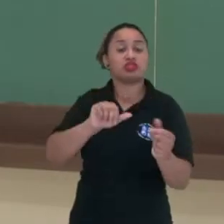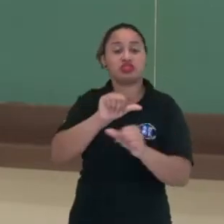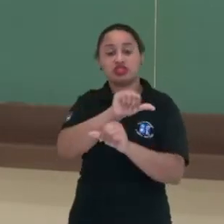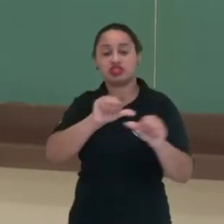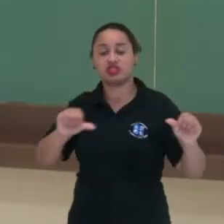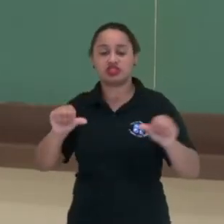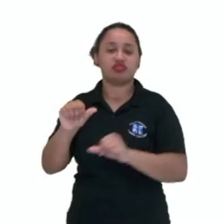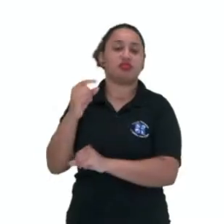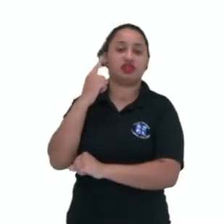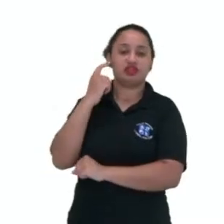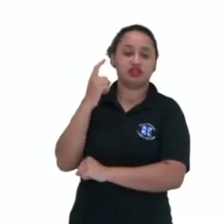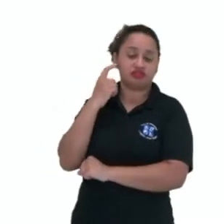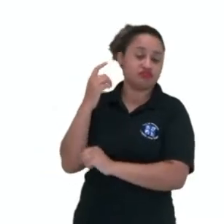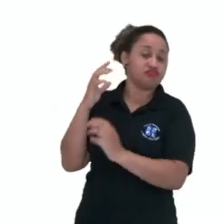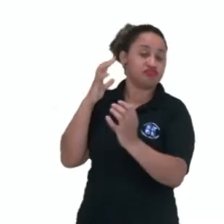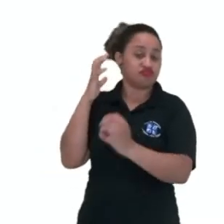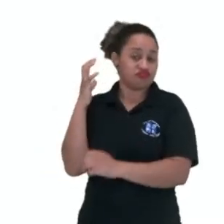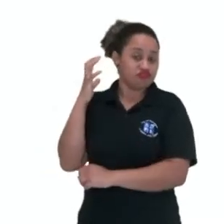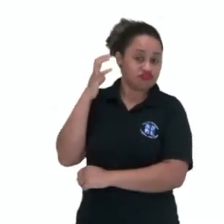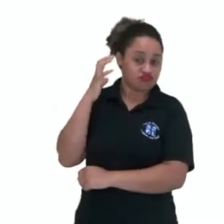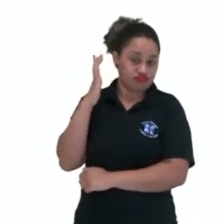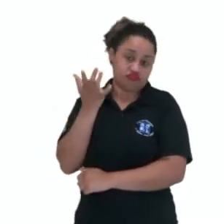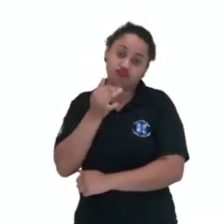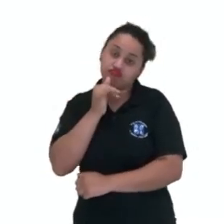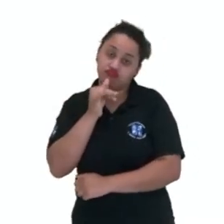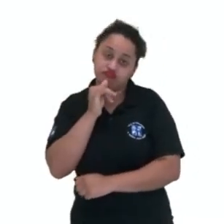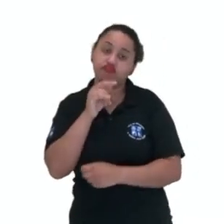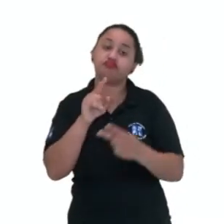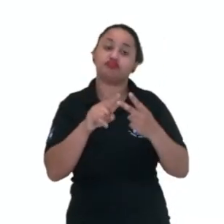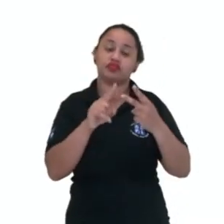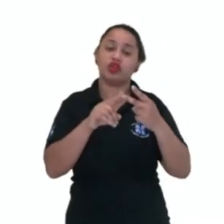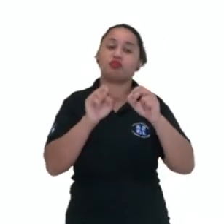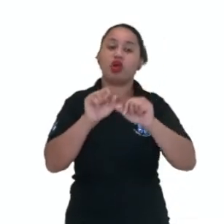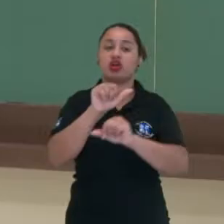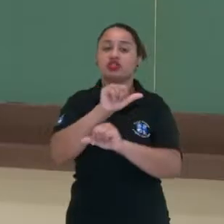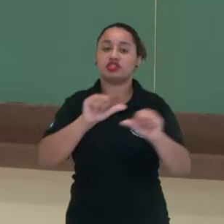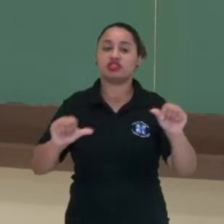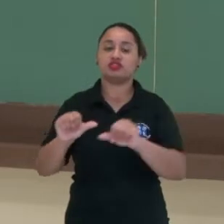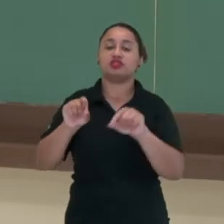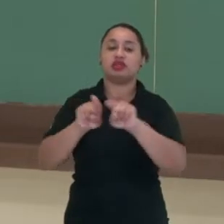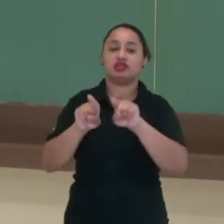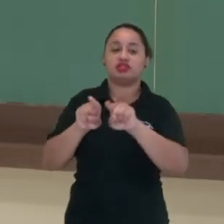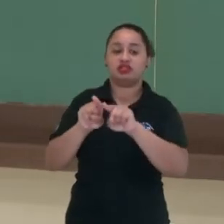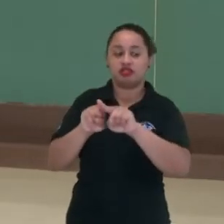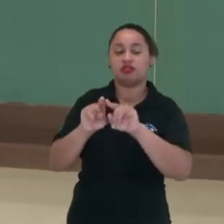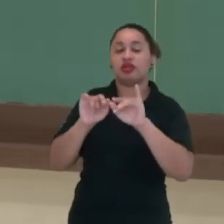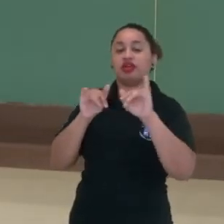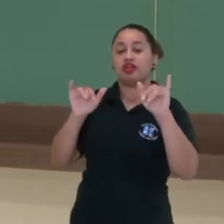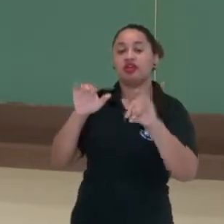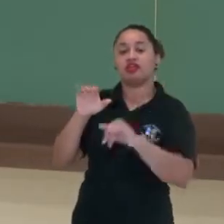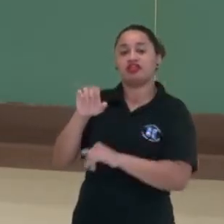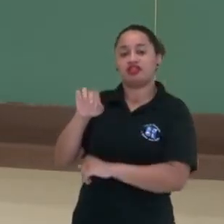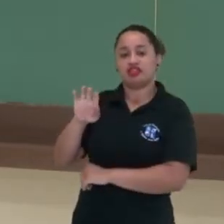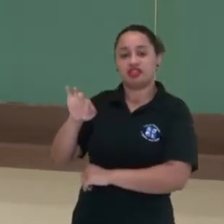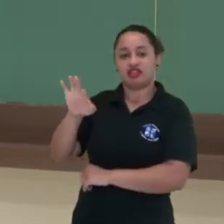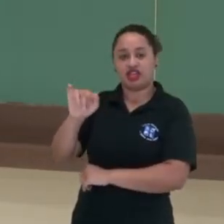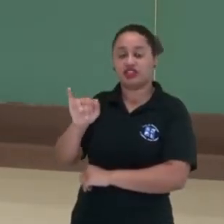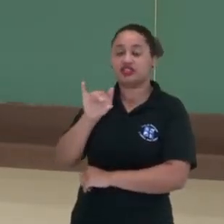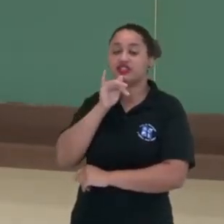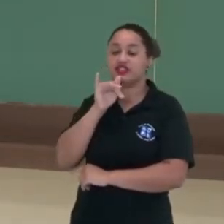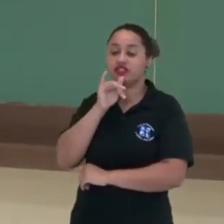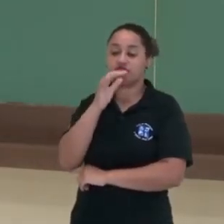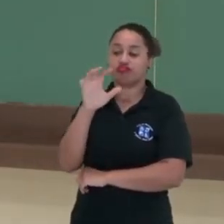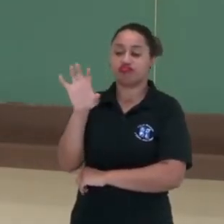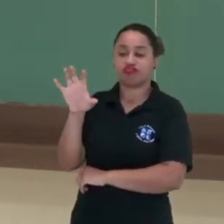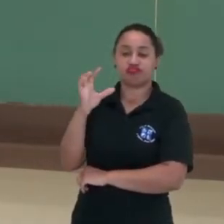energia sonora, por exemplo, no aparelho de som. Ela também pode ser transformada em energia cinética, por exemplo, o ventilador.